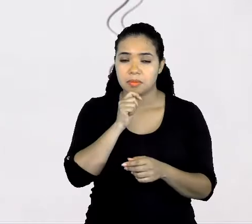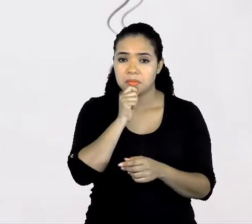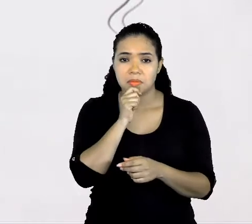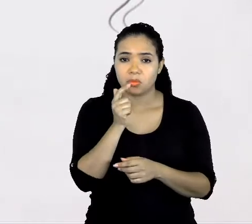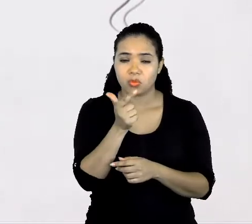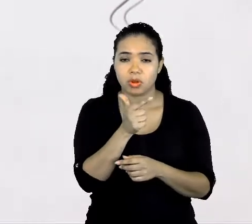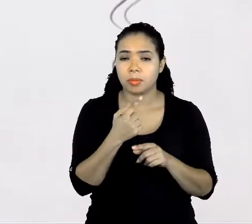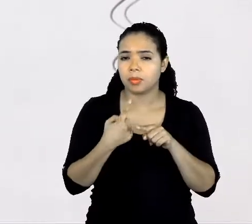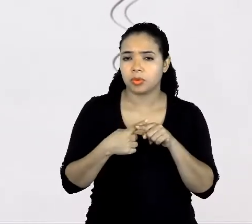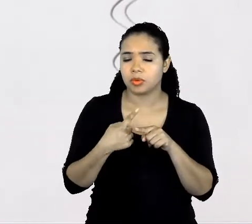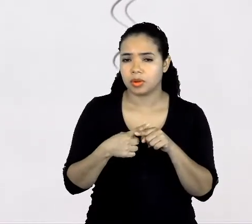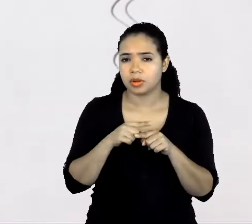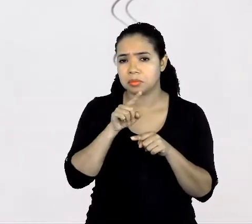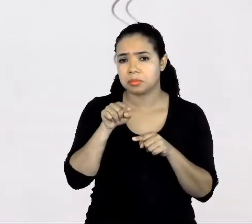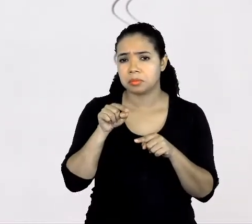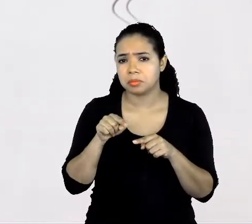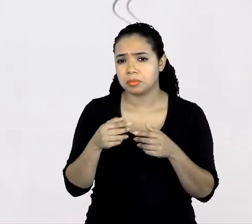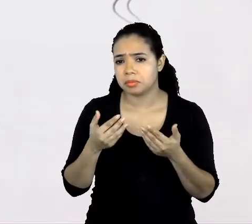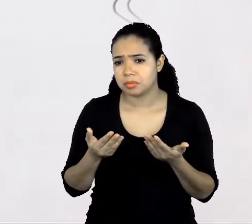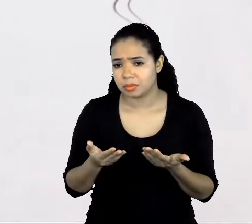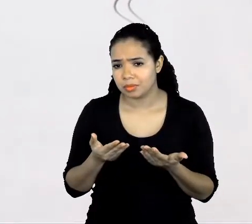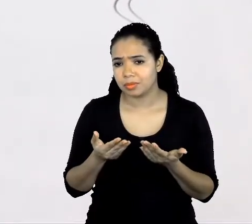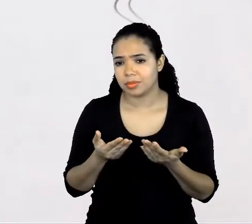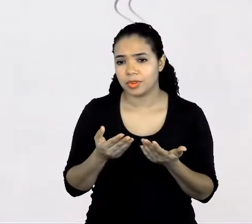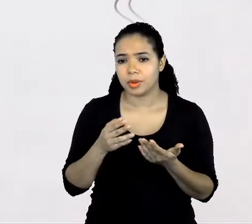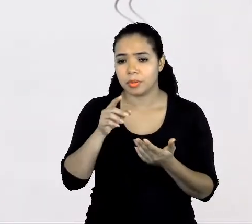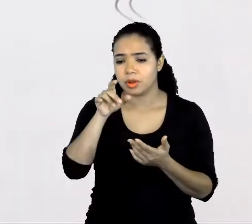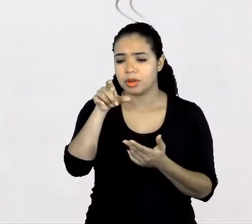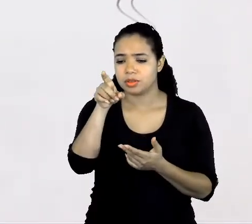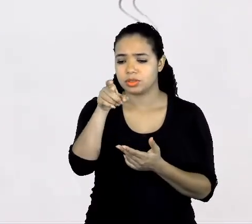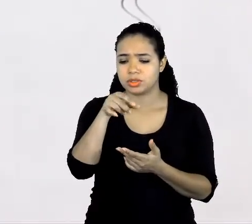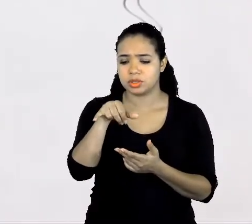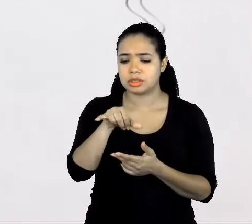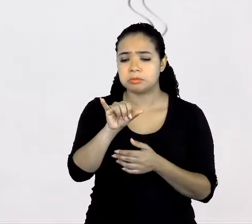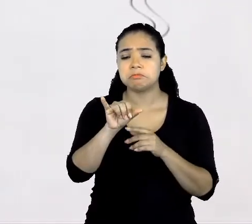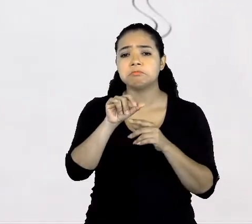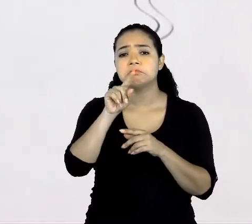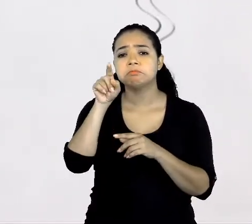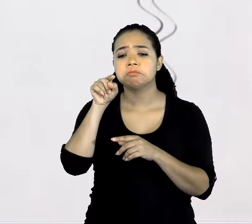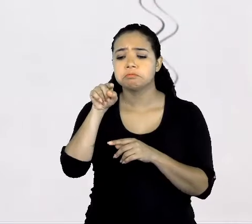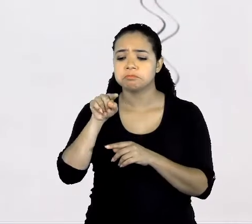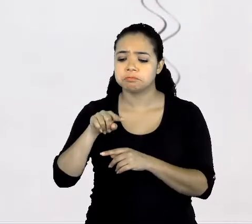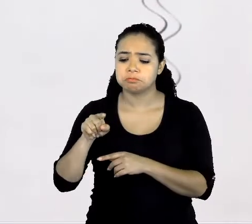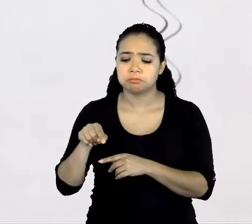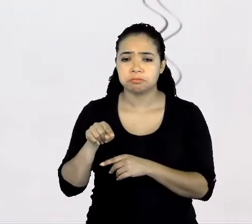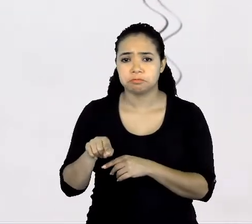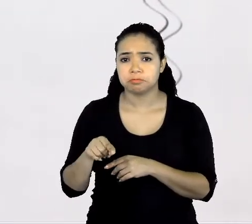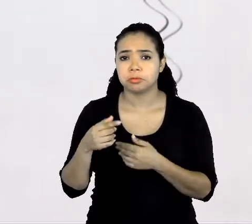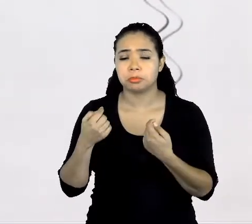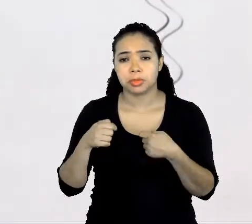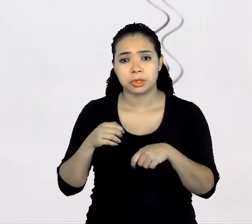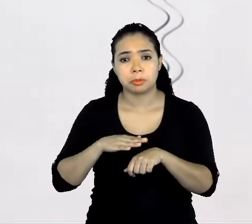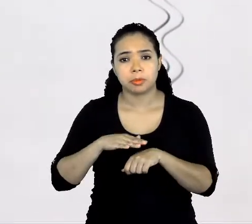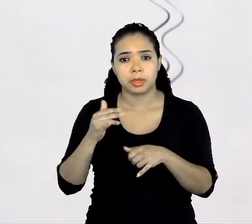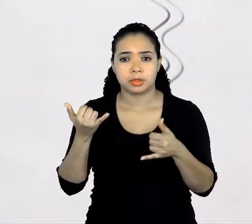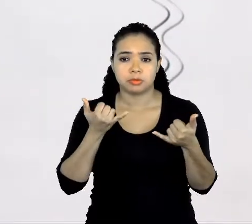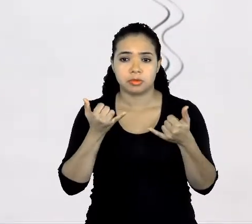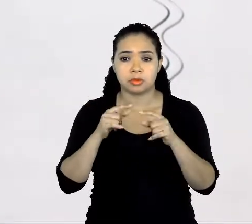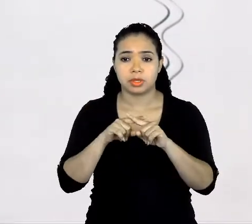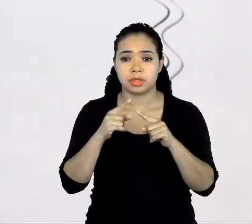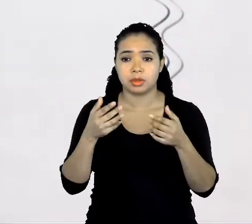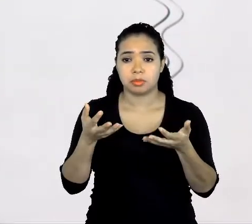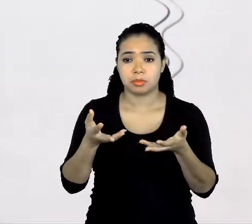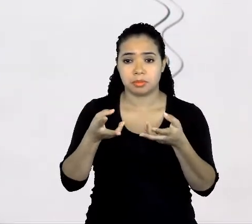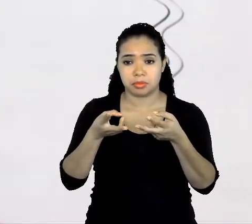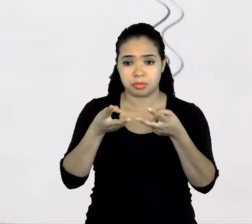quê? Porque eu tenho duas incógnitas. Eu teria que me valer das propriedades de proporção e ter mais informação. Então perceba que